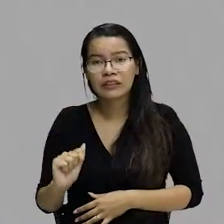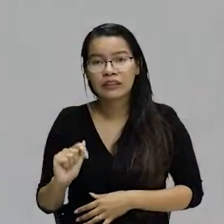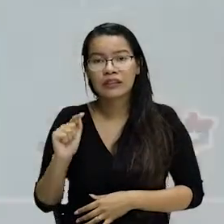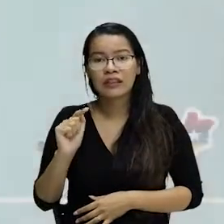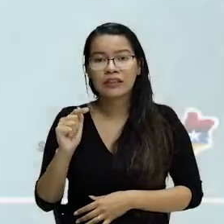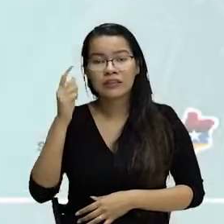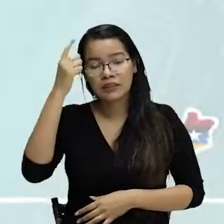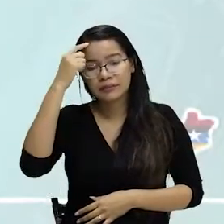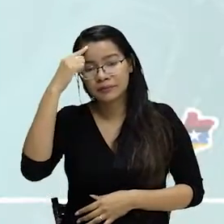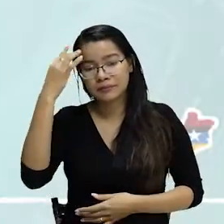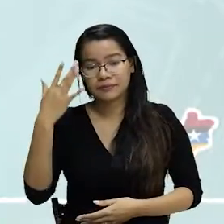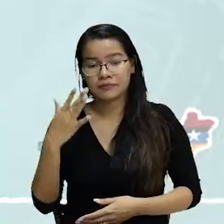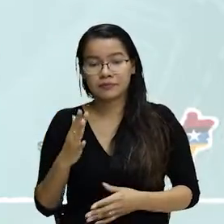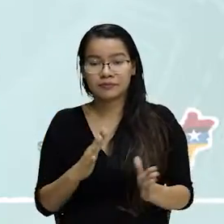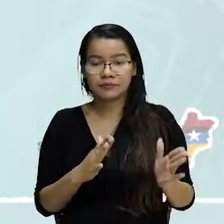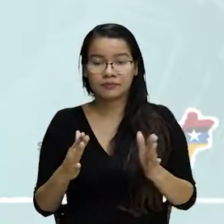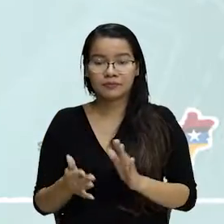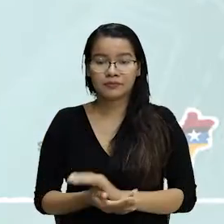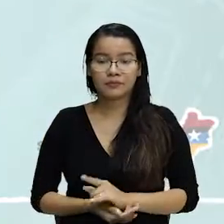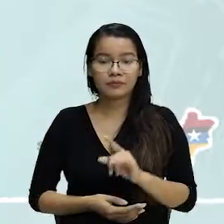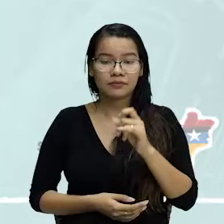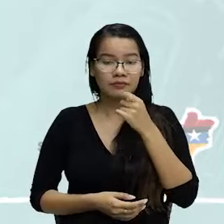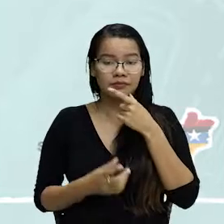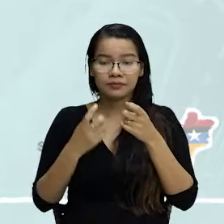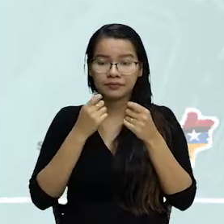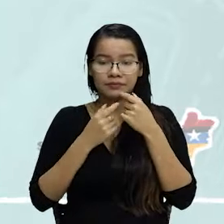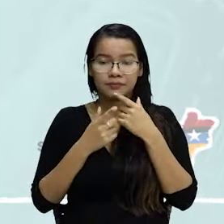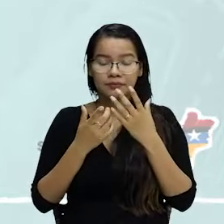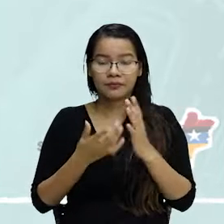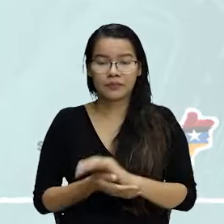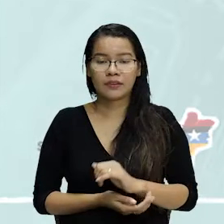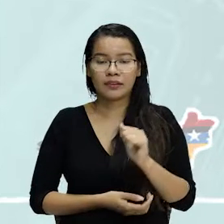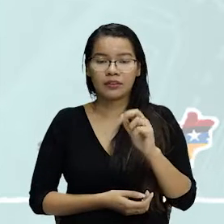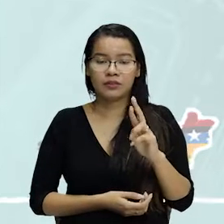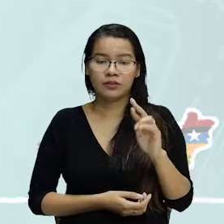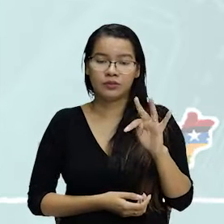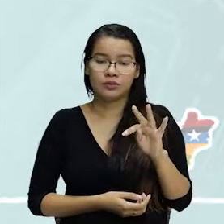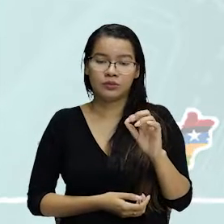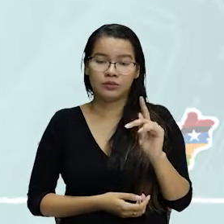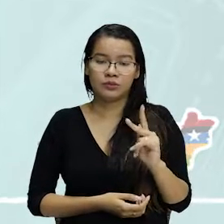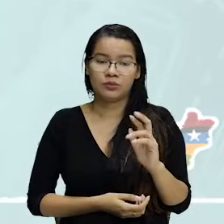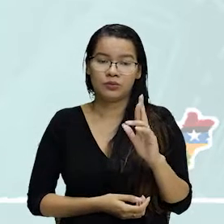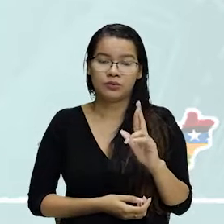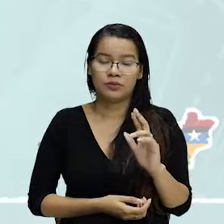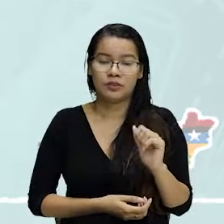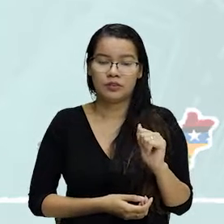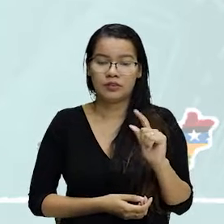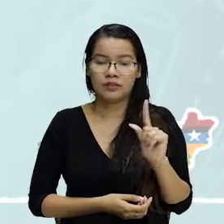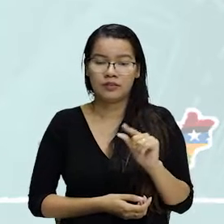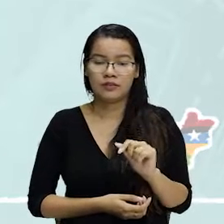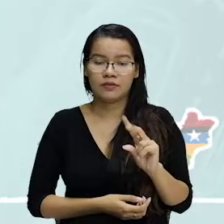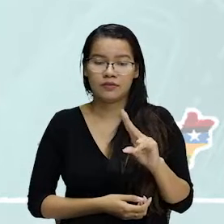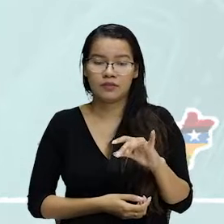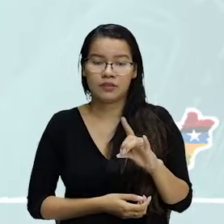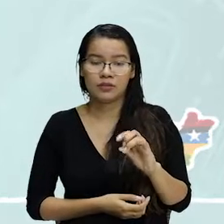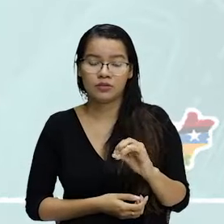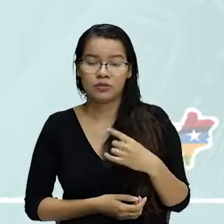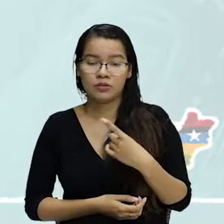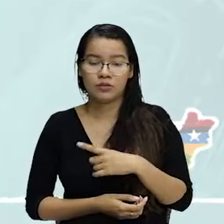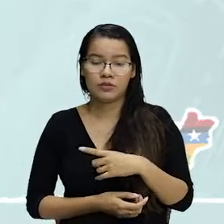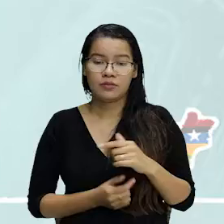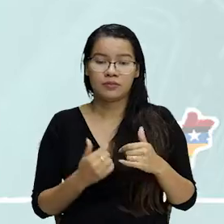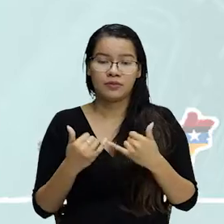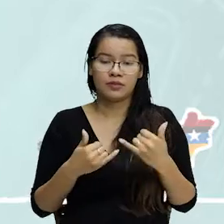ideia. Entre a Missa e o Almoço, uma comédia de costume de Arthur Azevedo, montagem nossa também, onde a gente brincou, né, com os